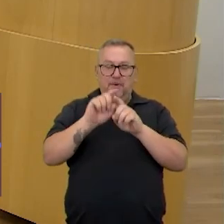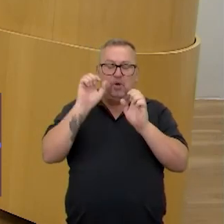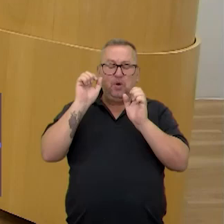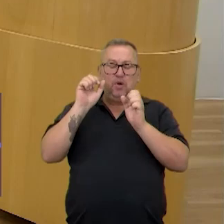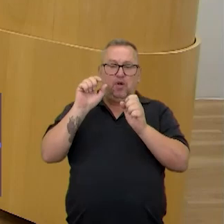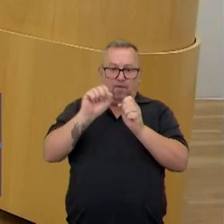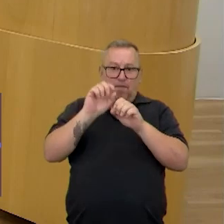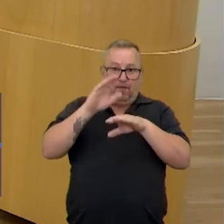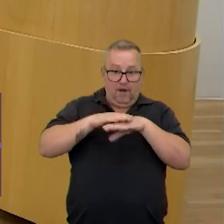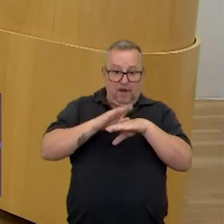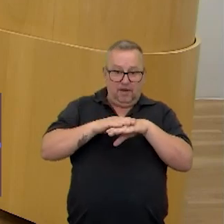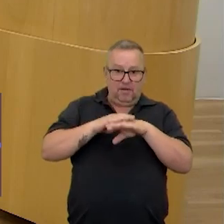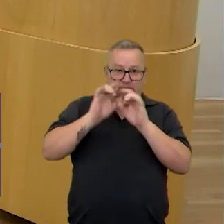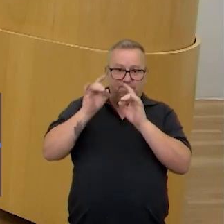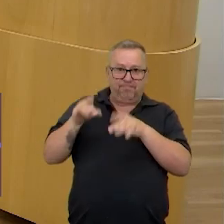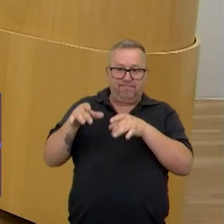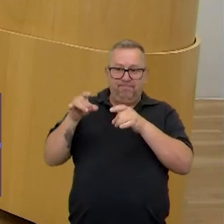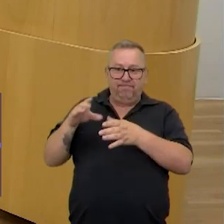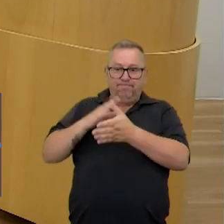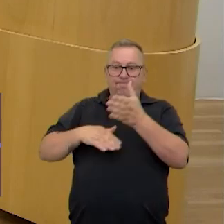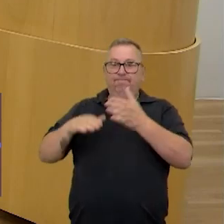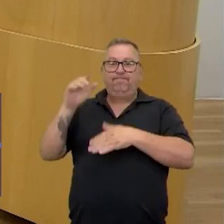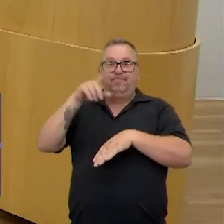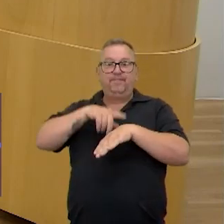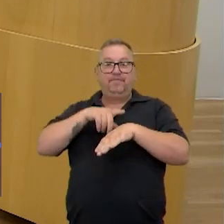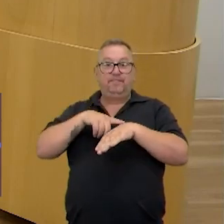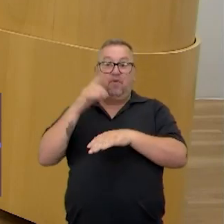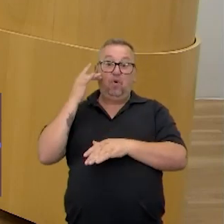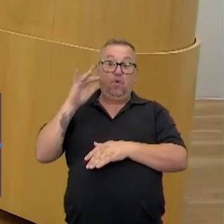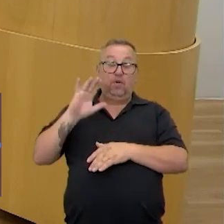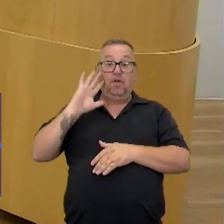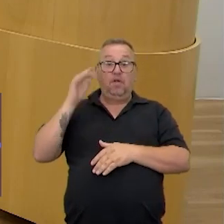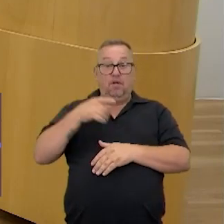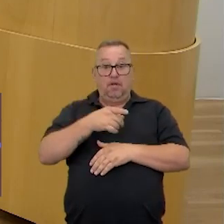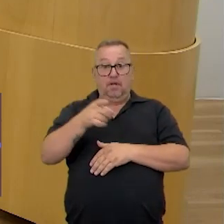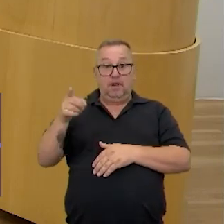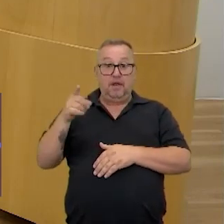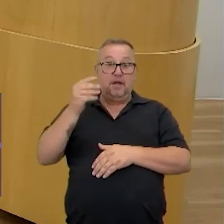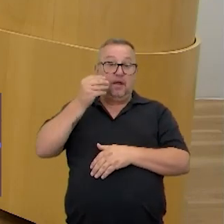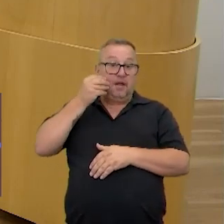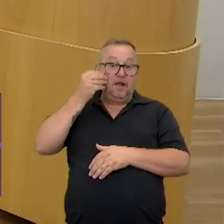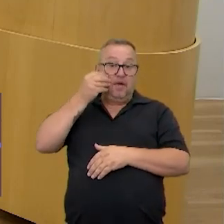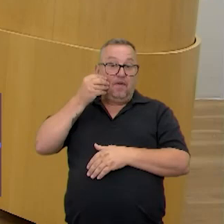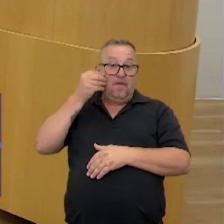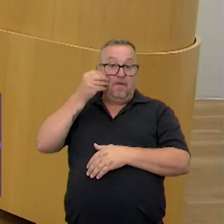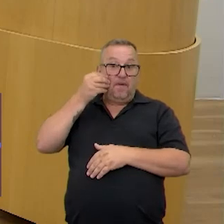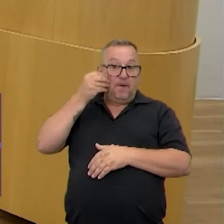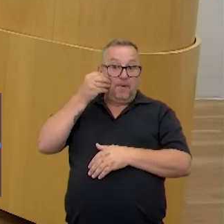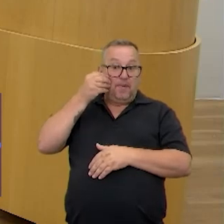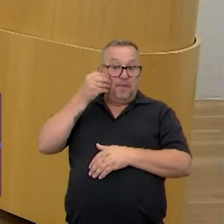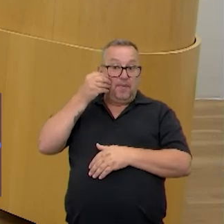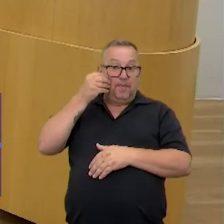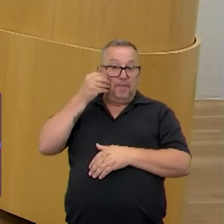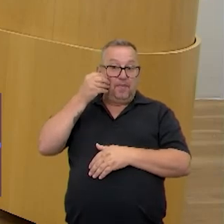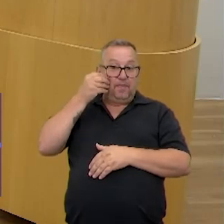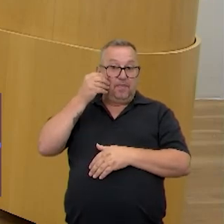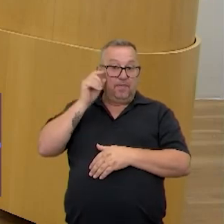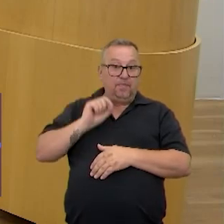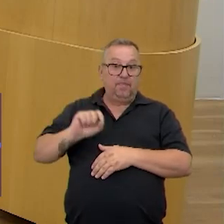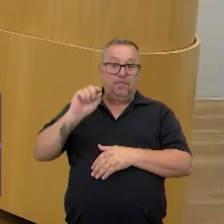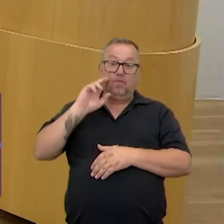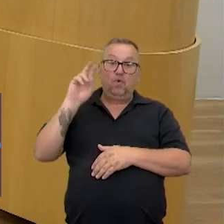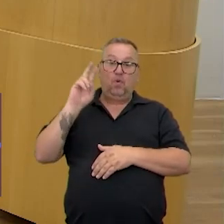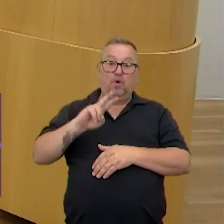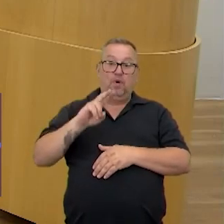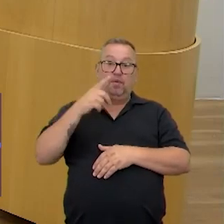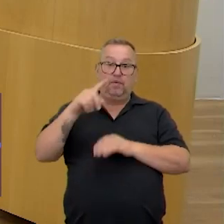tempo todo. Eu não sei se já aconteceu com você a experiência de